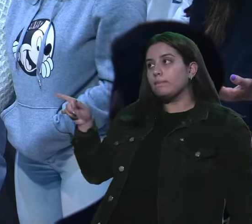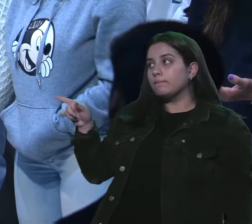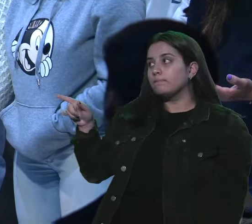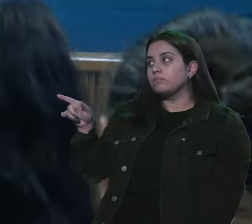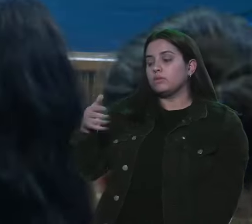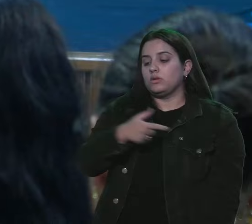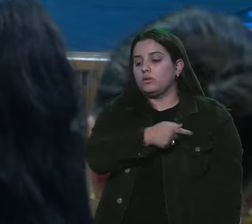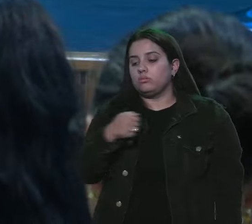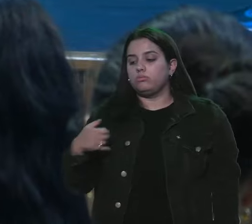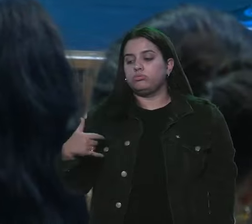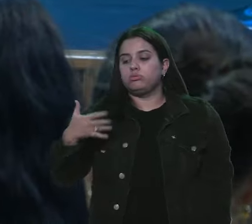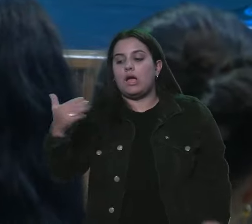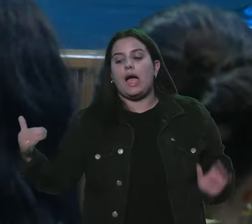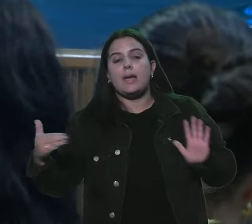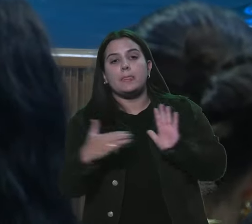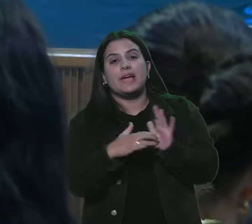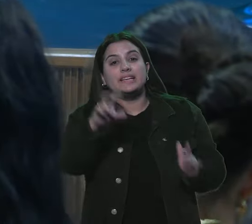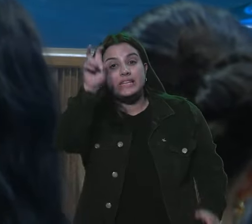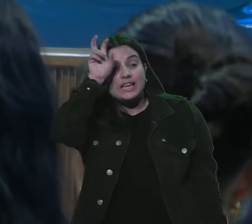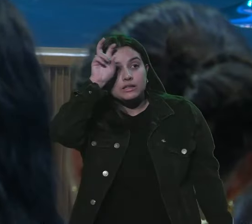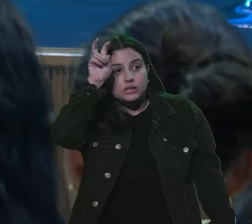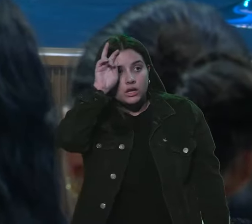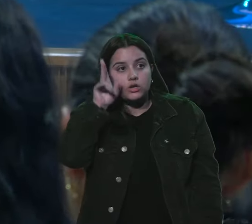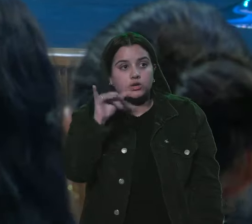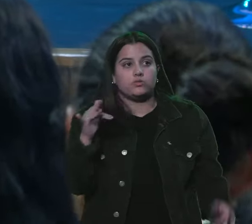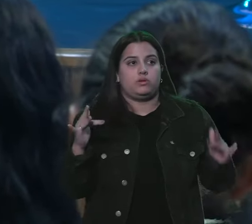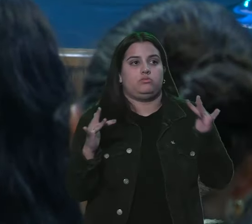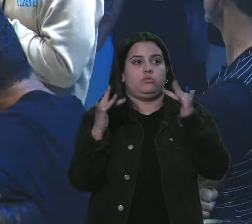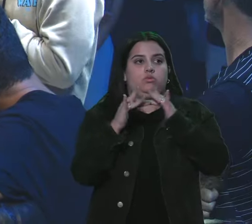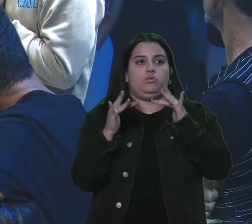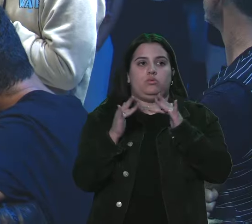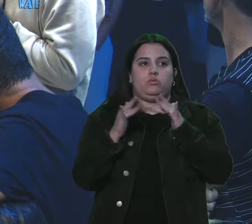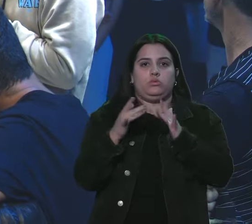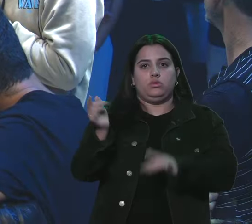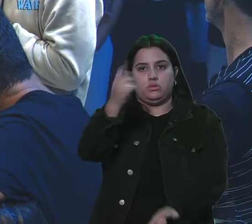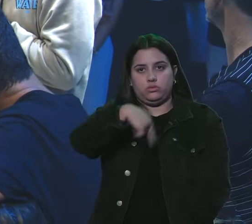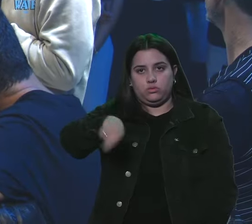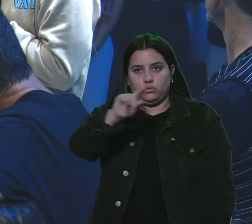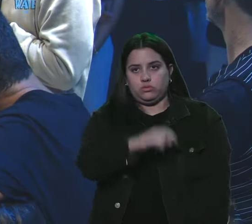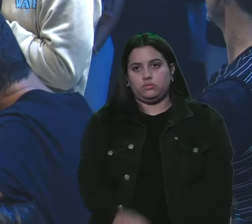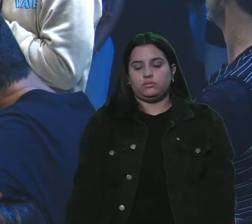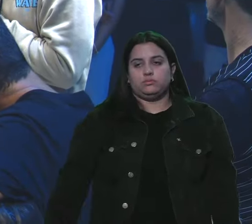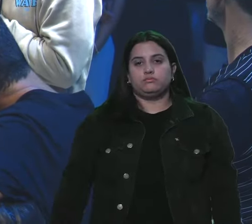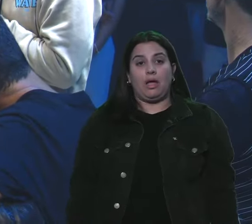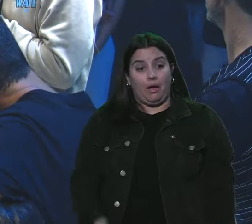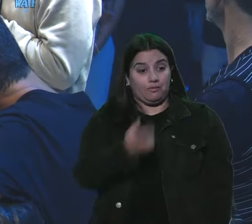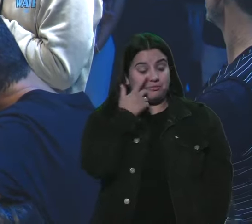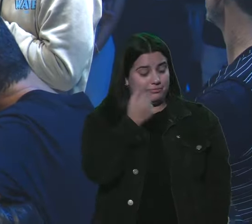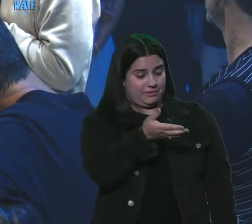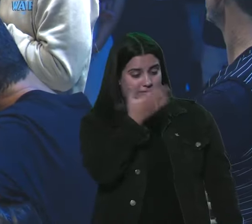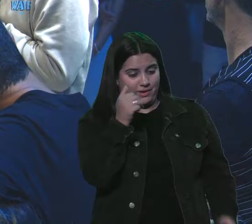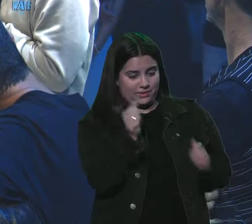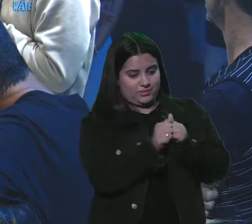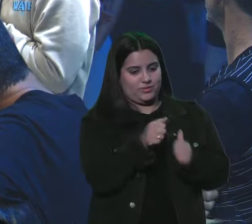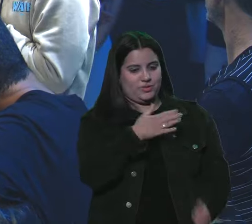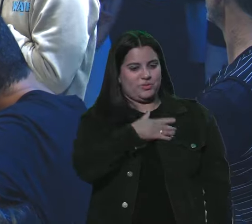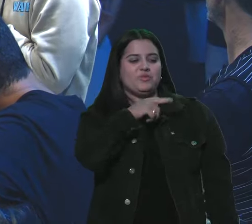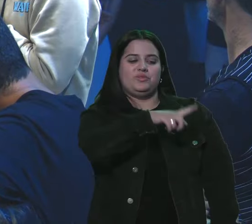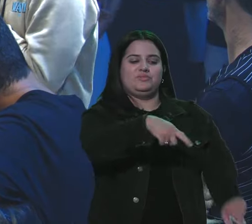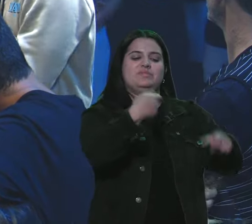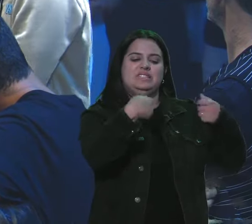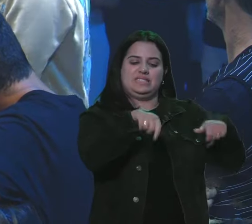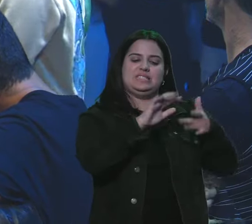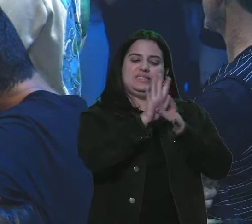até quinta-feira que vem, a gente vai entrar em contato com você, falando: ei cara, vem andar comigo, porque você está precisando de